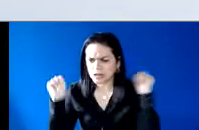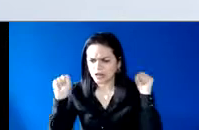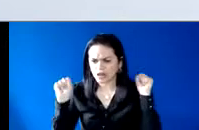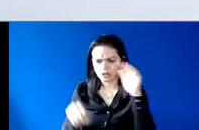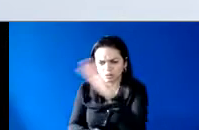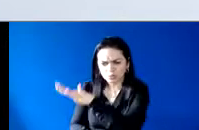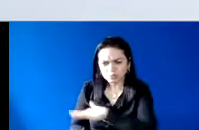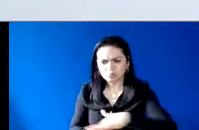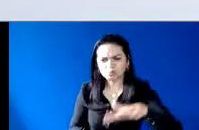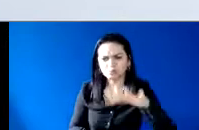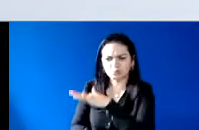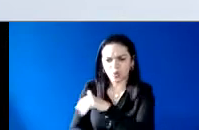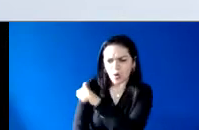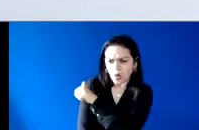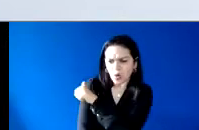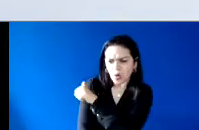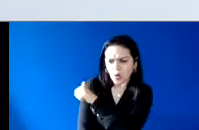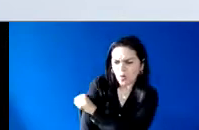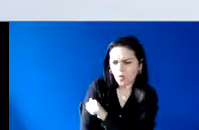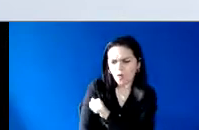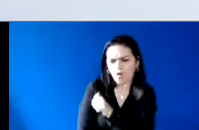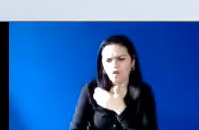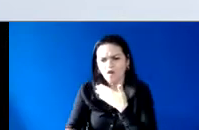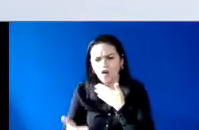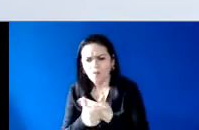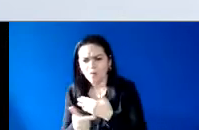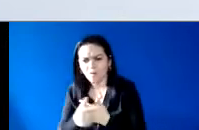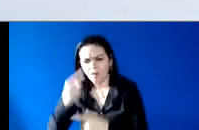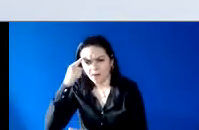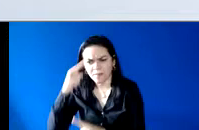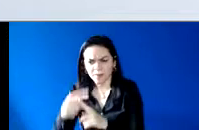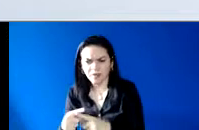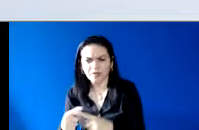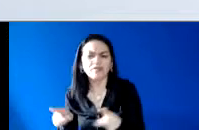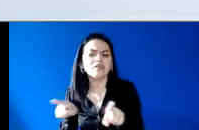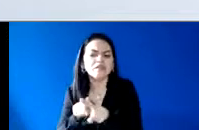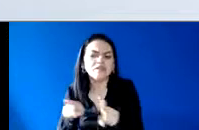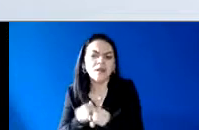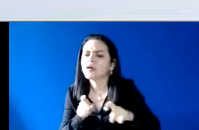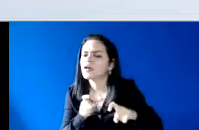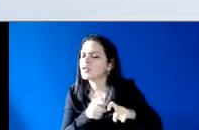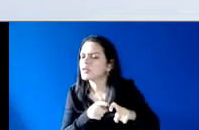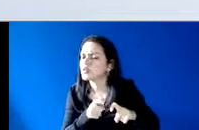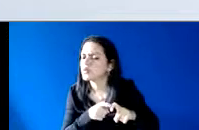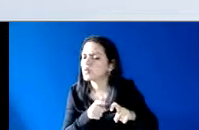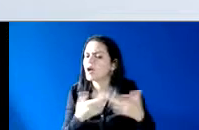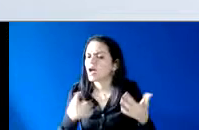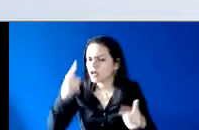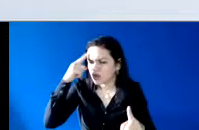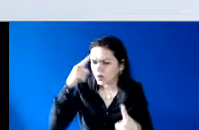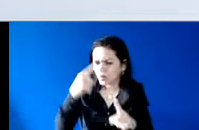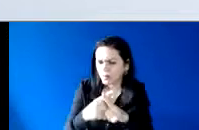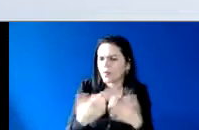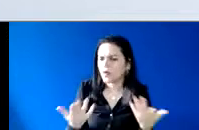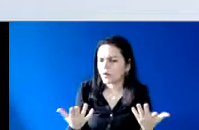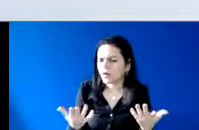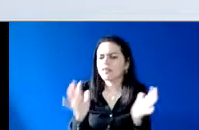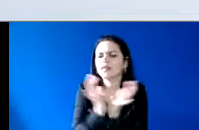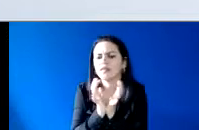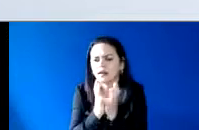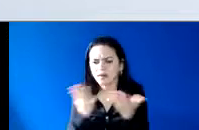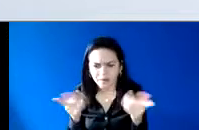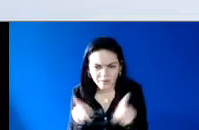territorial? Qual é o papel tradicional e qual é o papel potencial do médico? Qual é o papel potencial da equipe? E uma pergunta por último aqui, para me encerrar